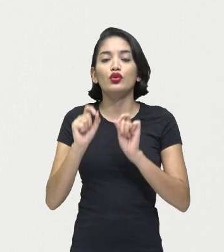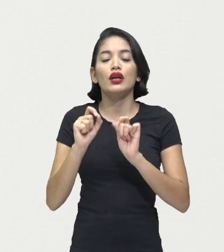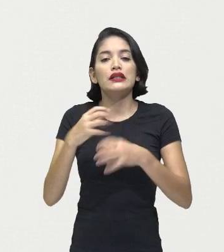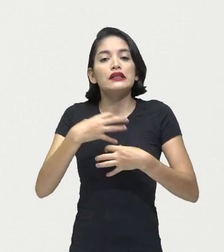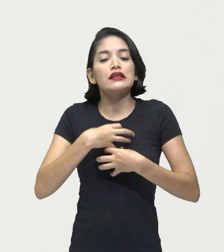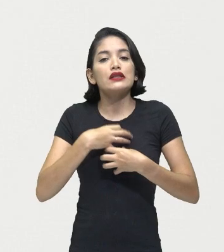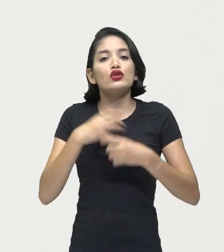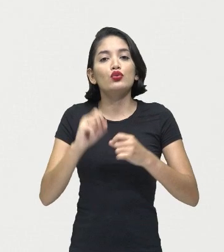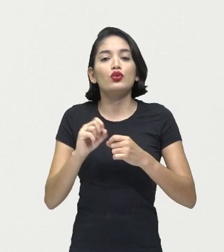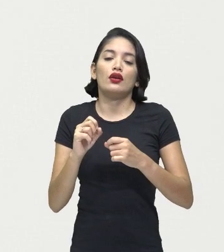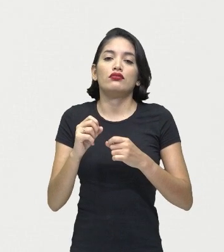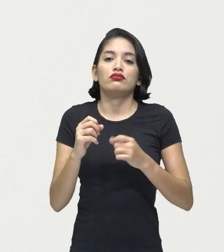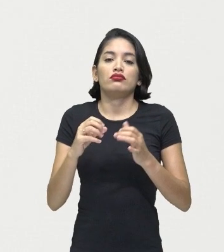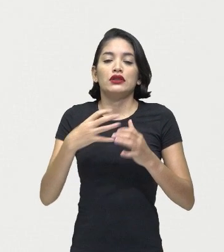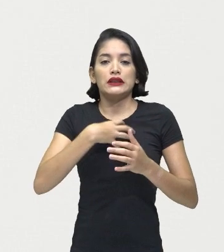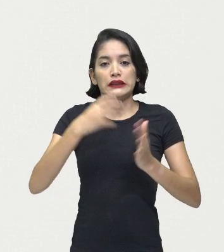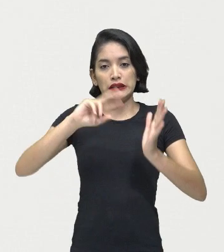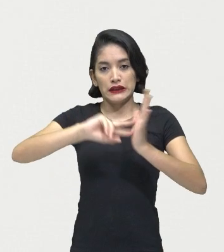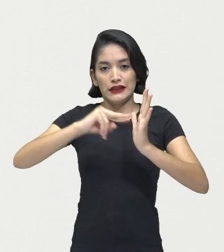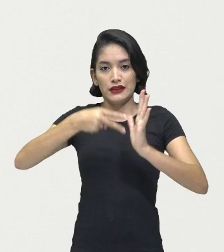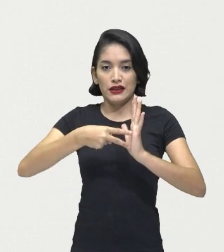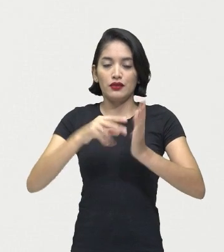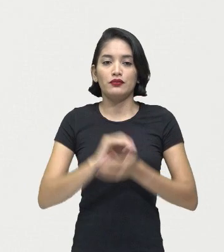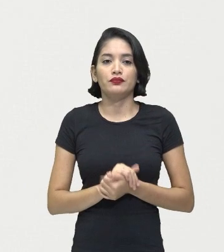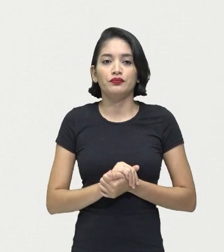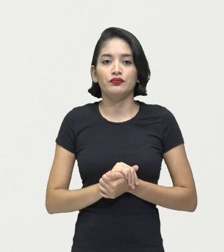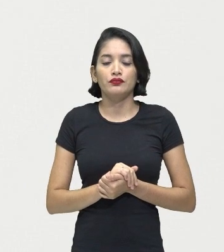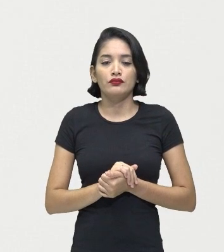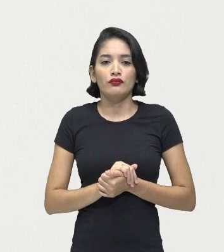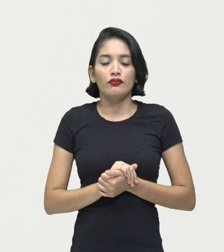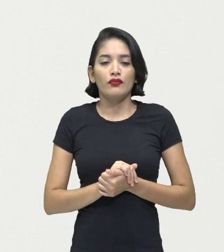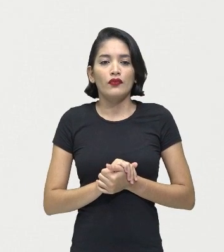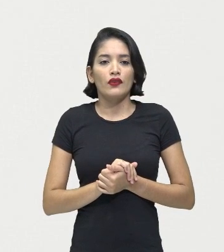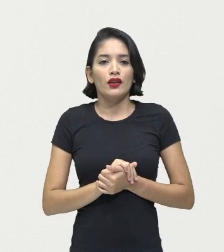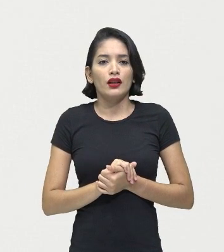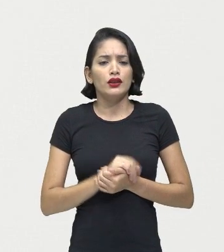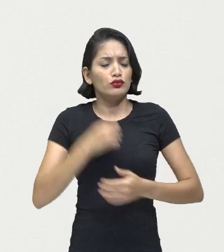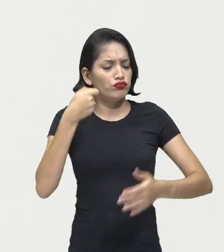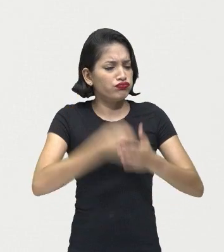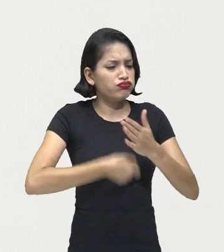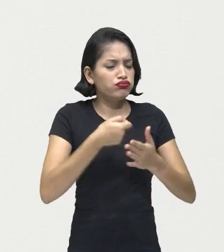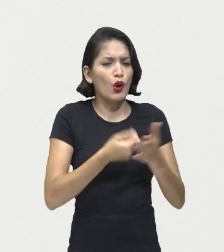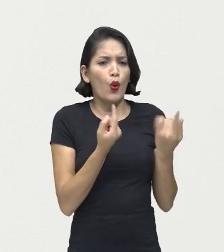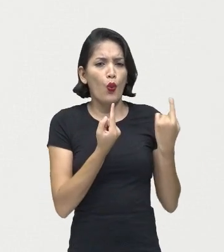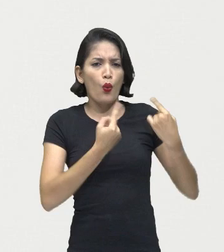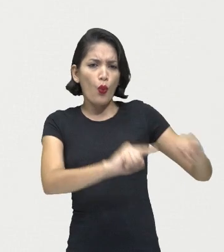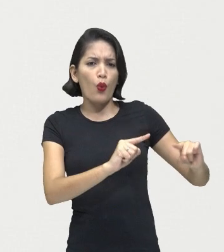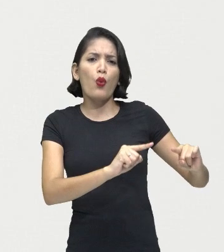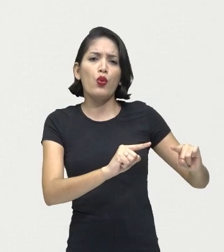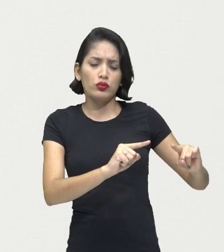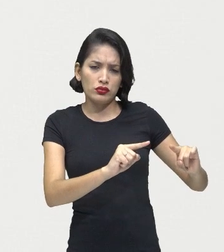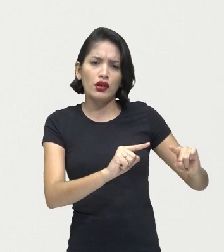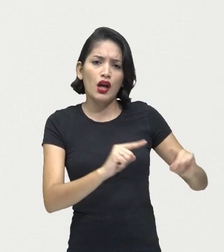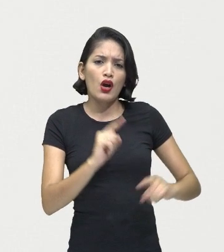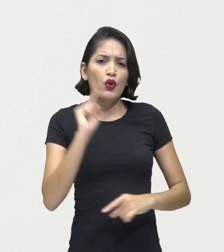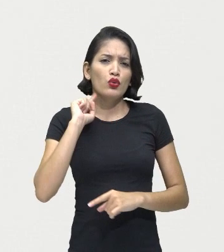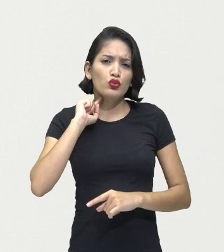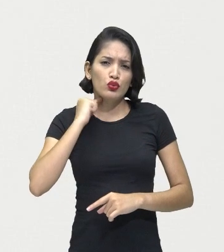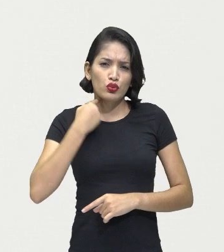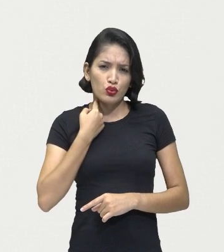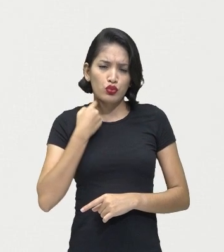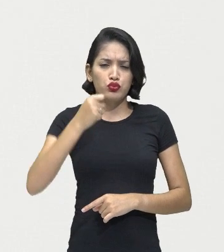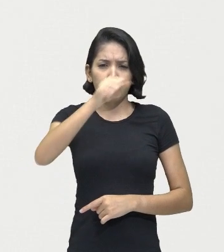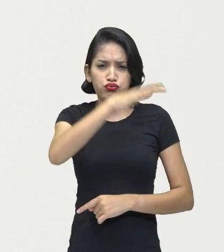né, semântico. Lutamos contra a poluição do meio ambiente. Então, aqui é oposição, ó, a palavra